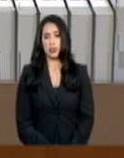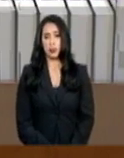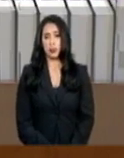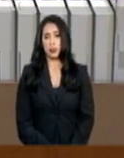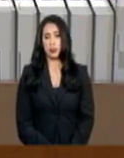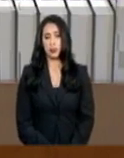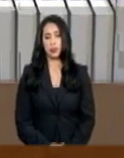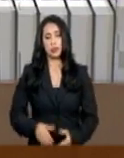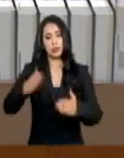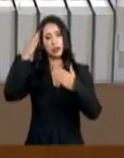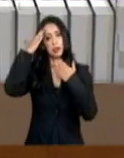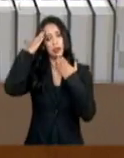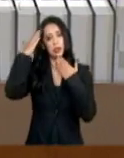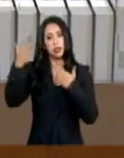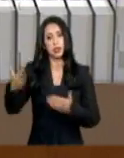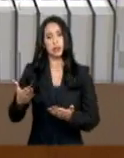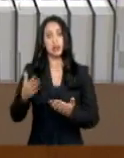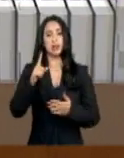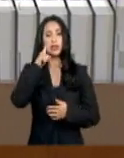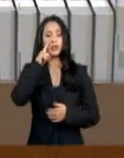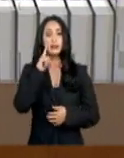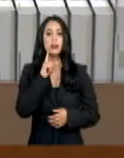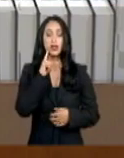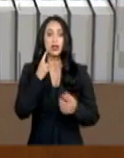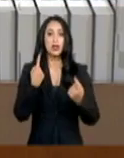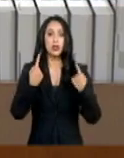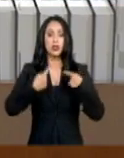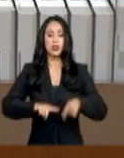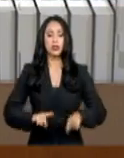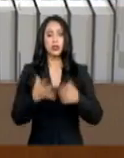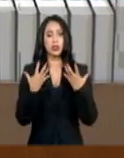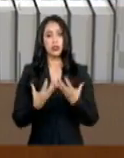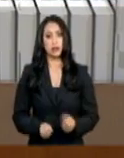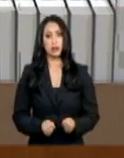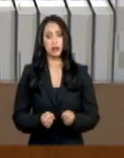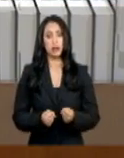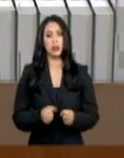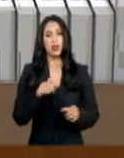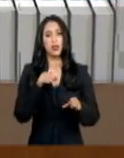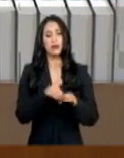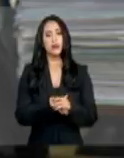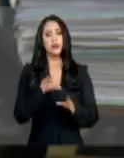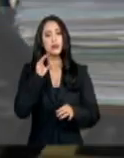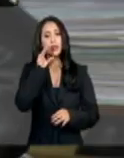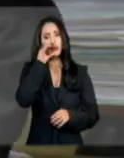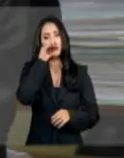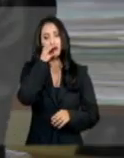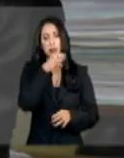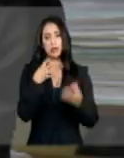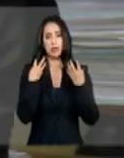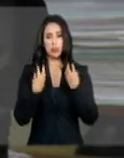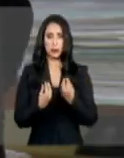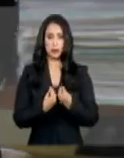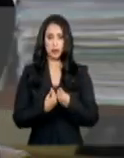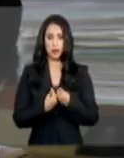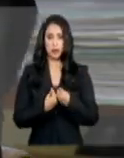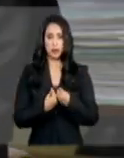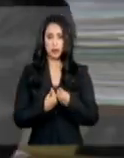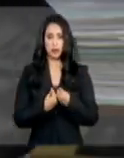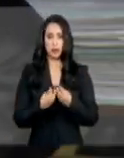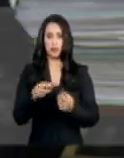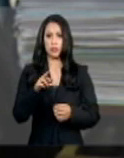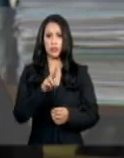marco aurélio que nega provimento ao recurso com o voto do ministro celso de mello disse o presidente trata se de recurso extraordinário